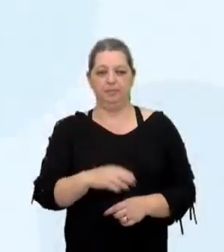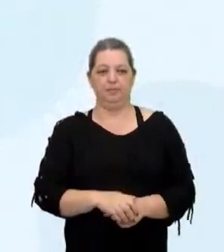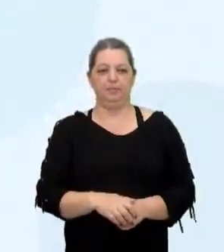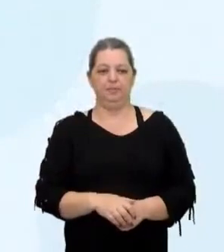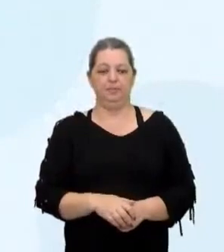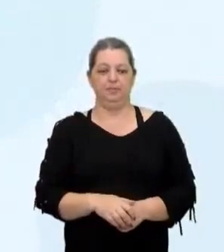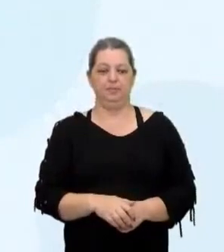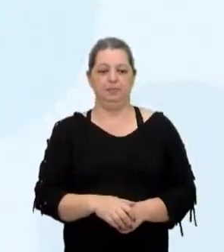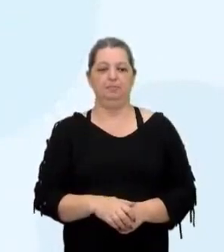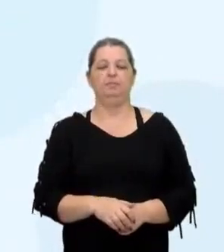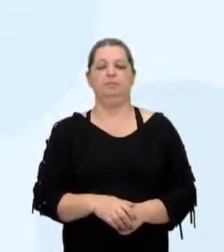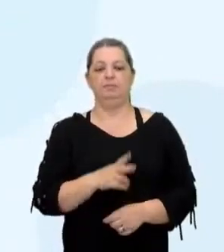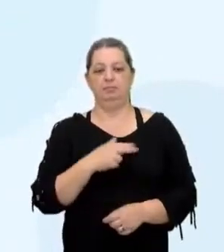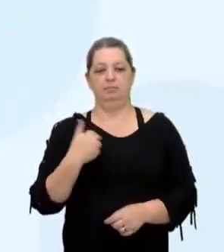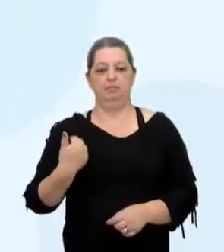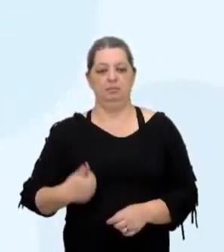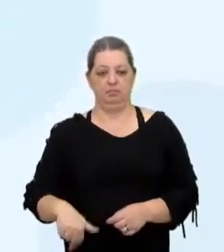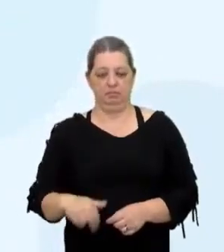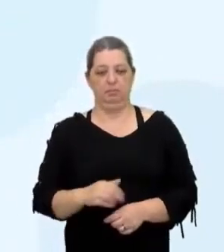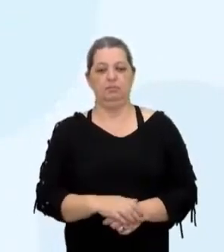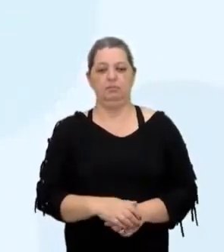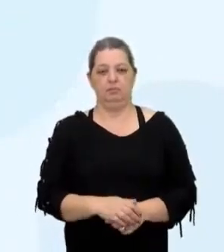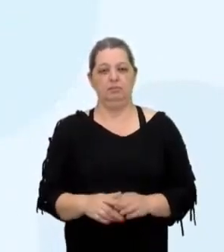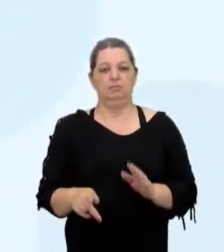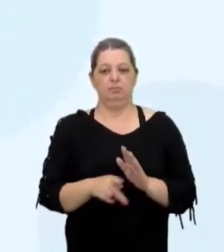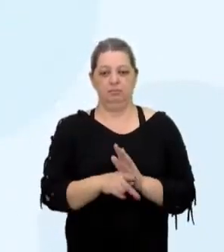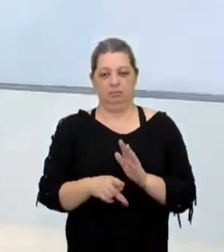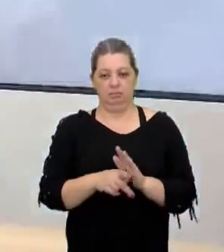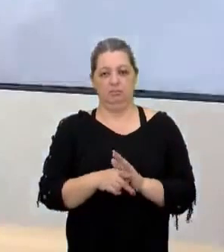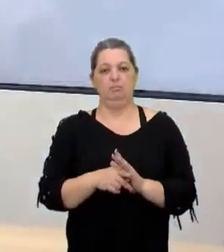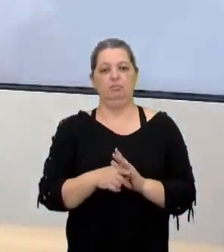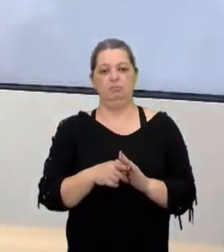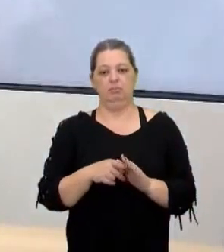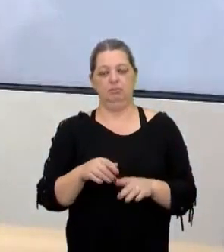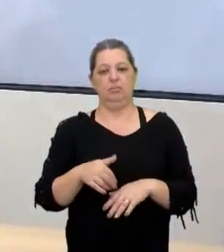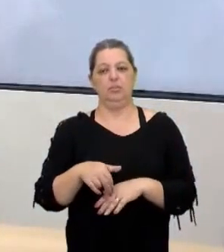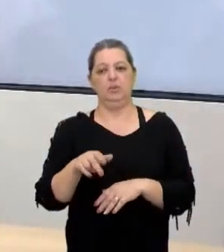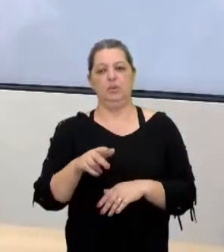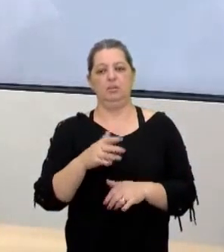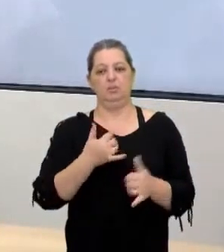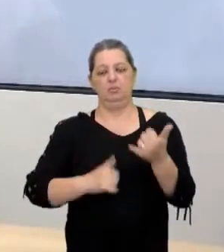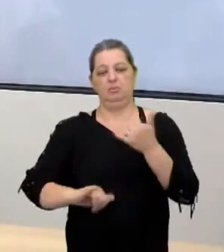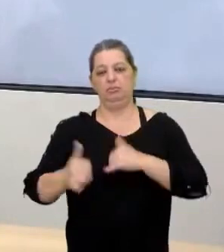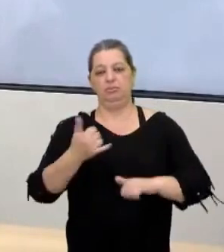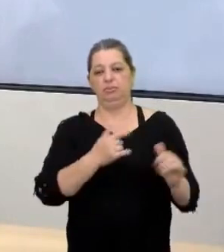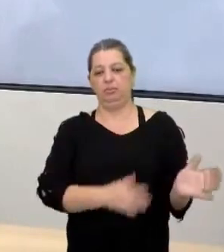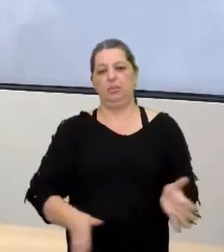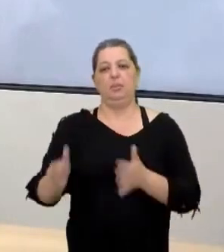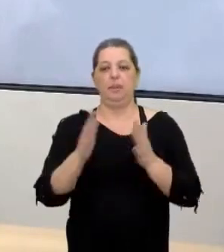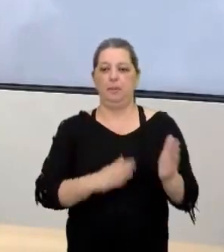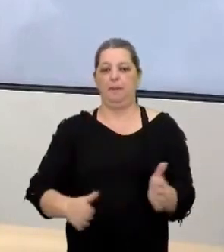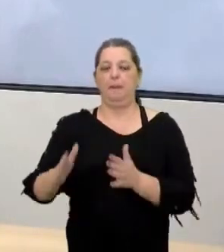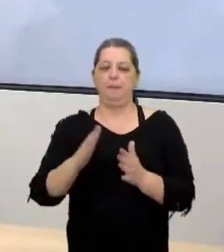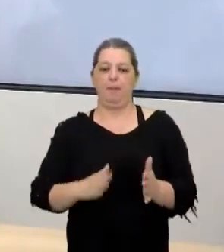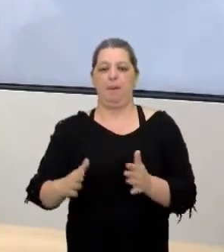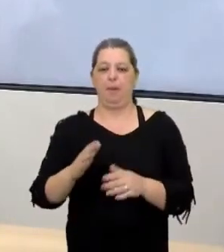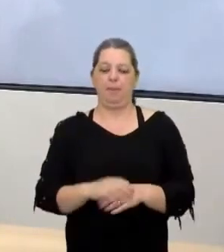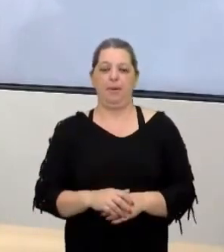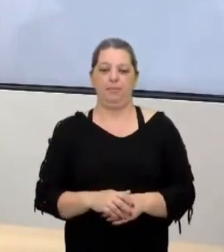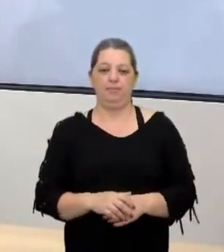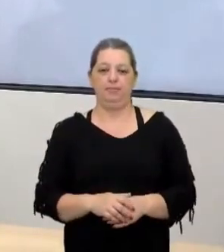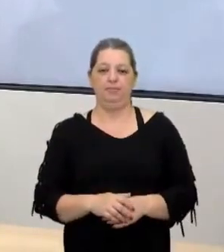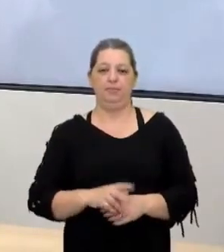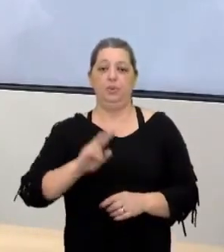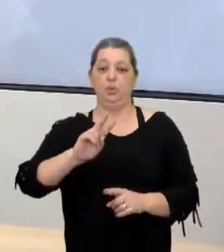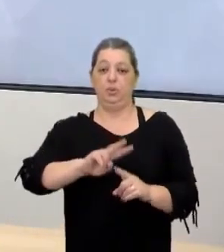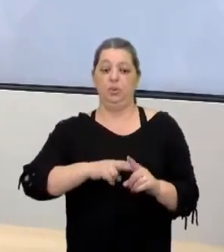lá. China, né, o maior produtor de energia, como a gente viu aí, né, tem aí 2 vezes mais aí de produção em relação